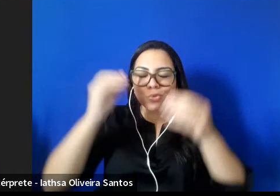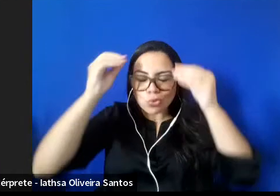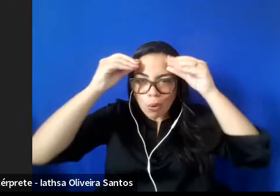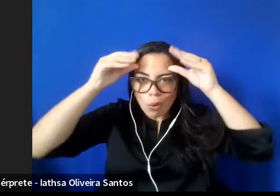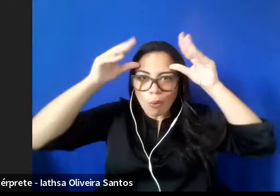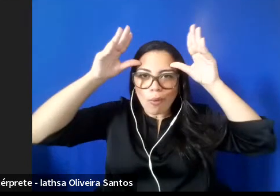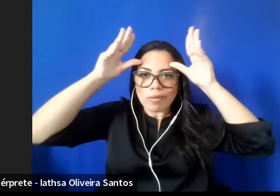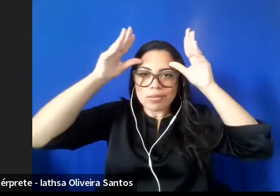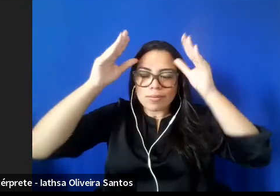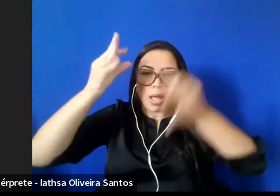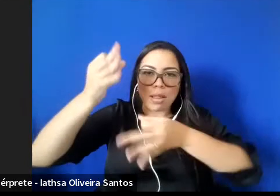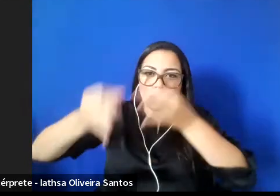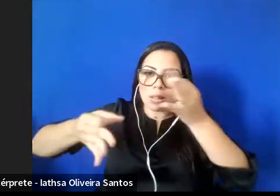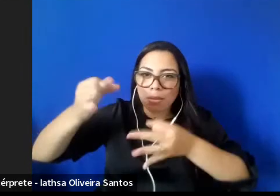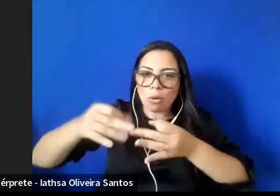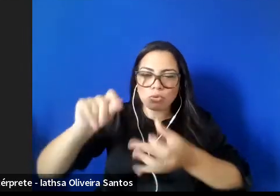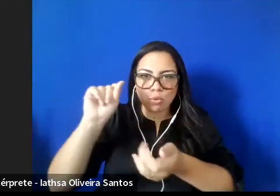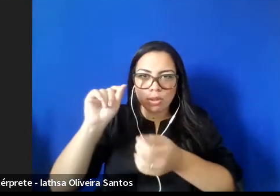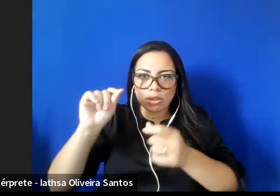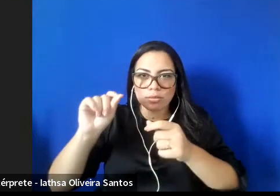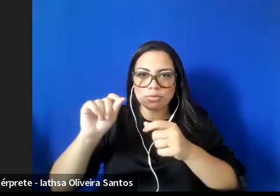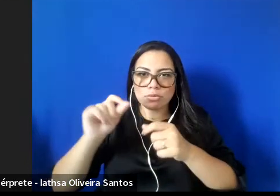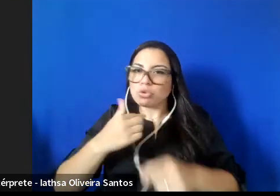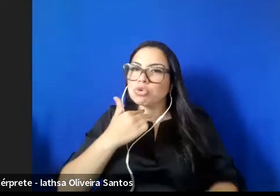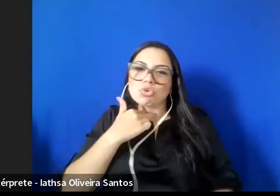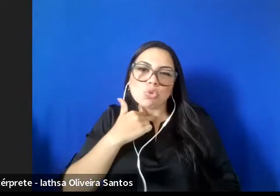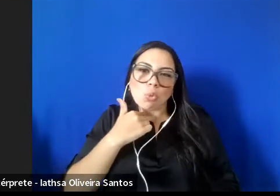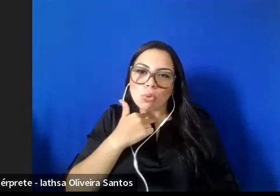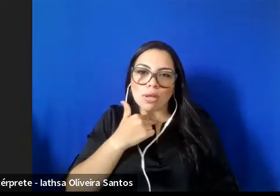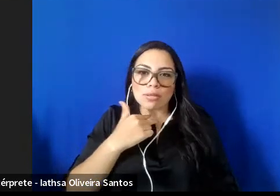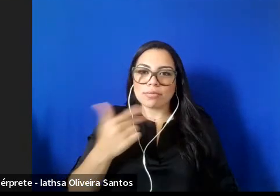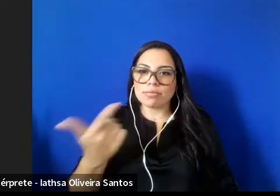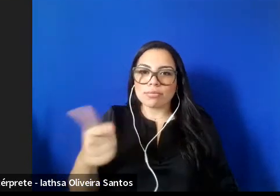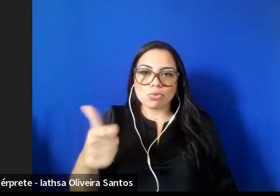as informações necessárias para ele fazer um juízo de valor. Não tem.